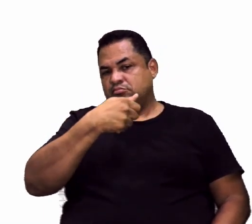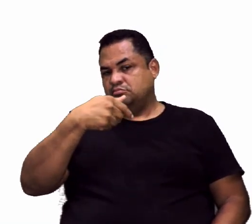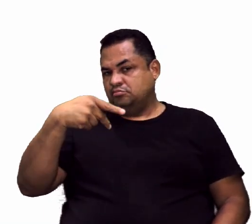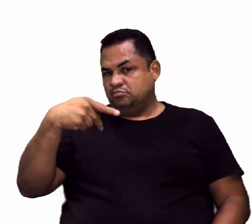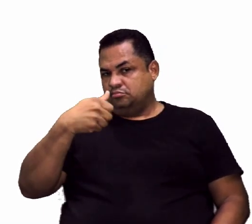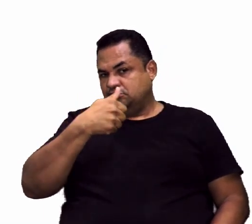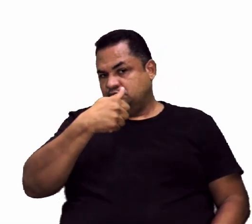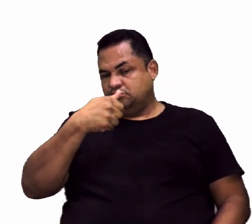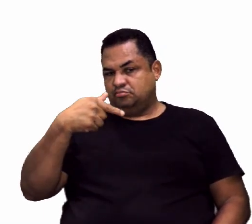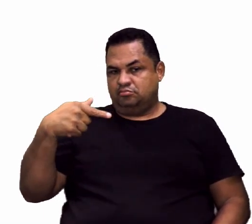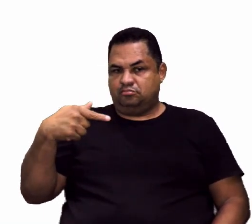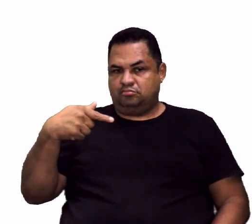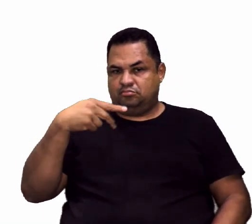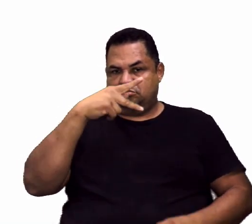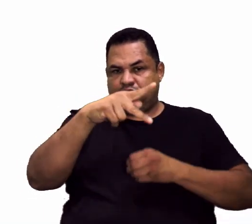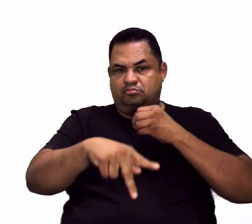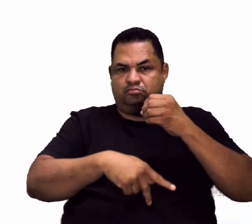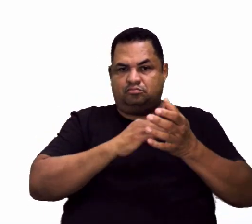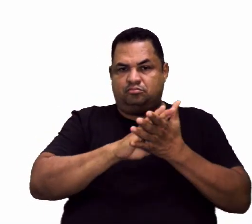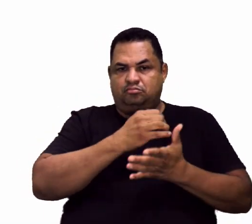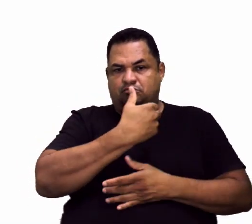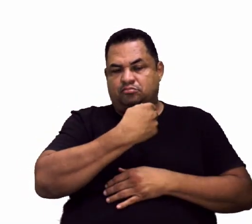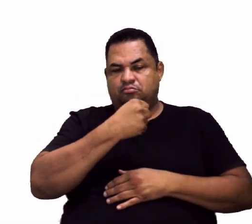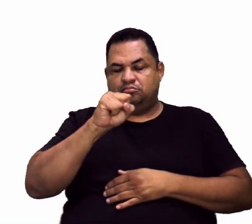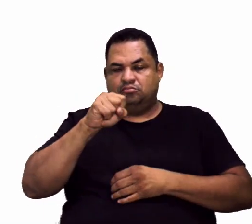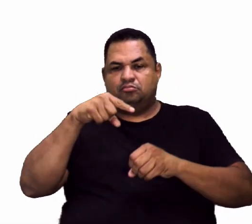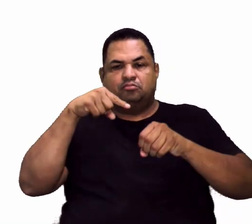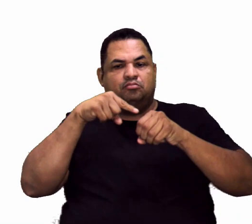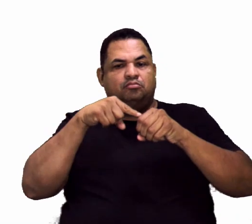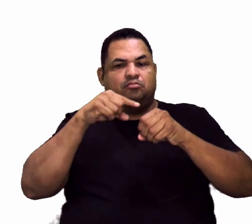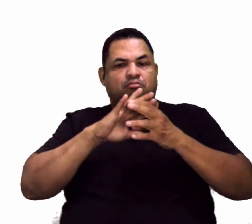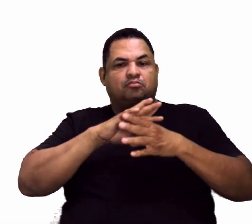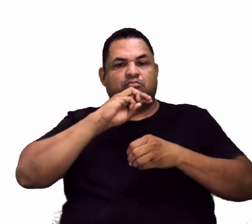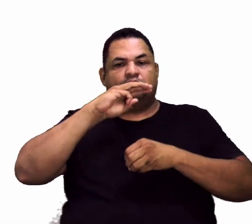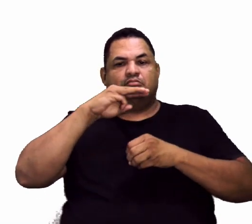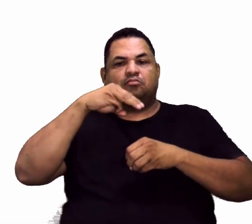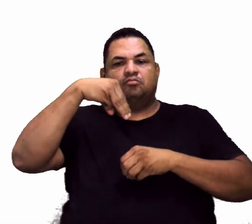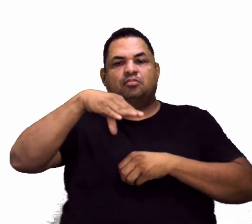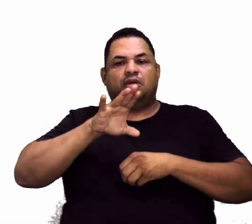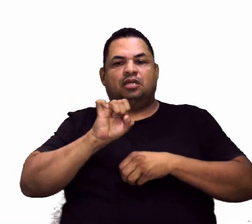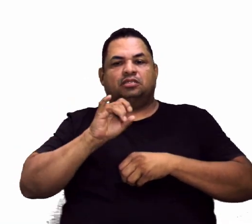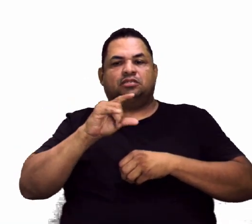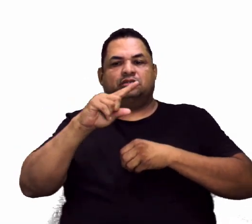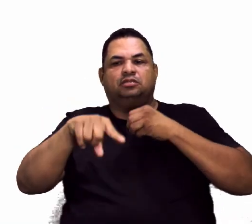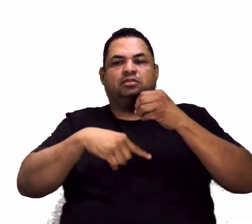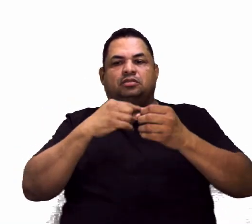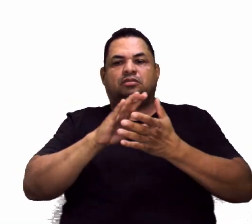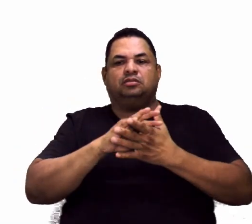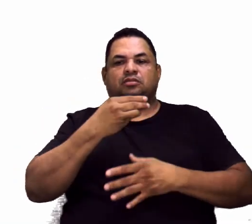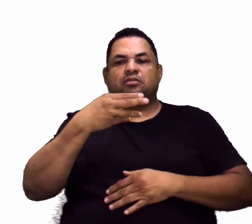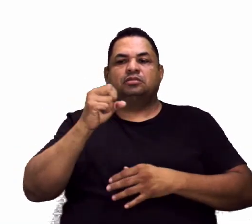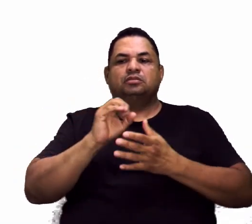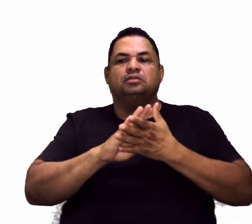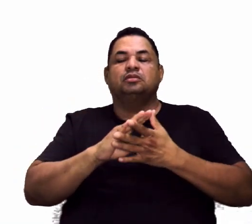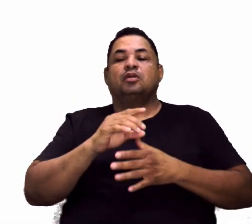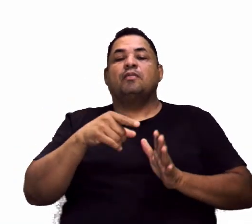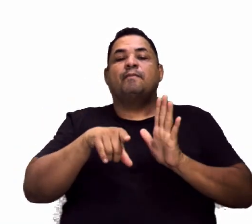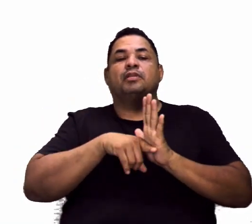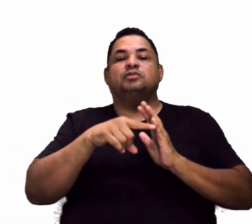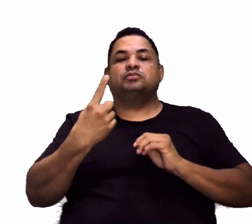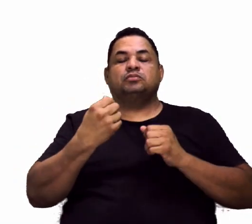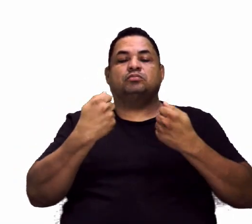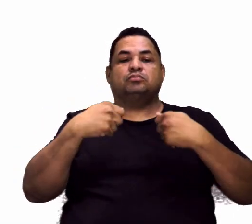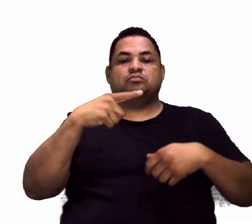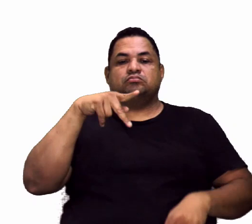prótons, 18 nêutrons, massa atômica 35 e com carga -1.